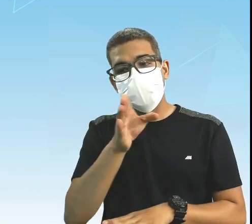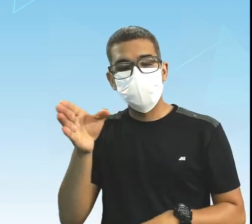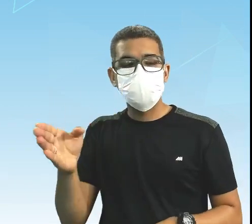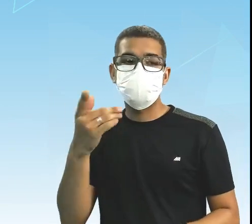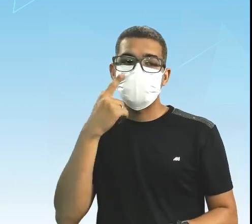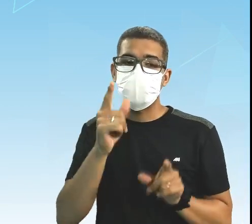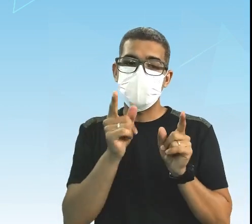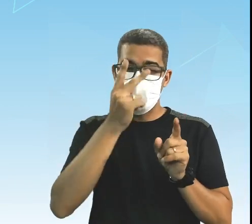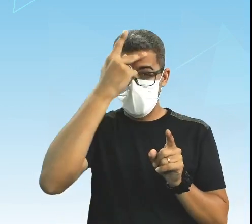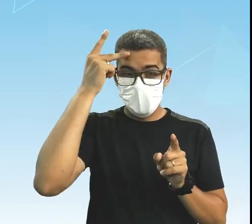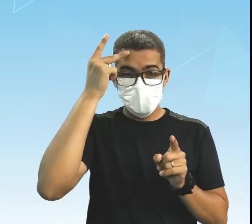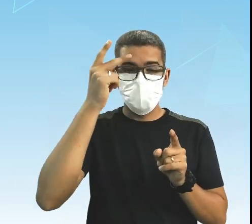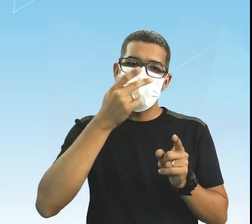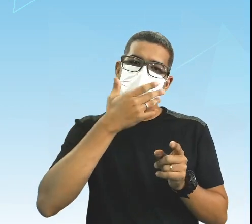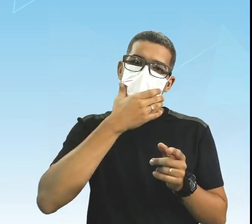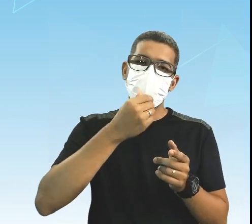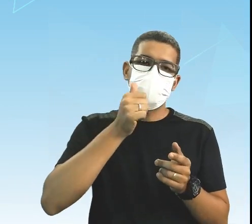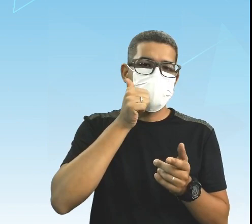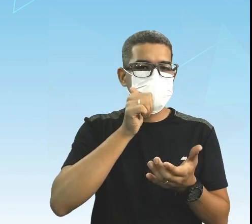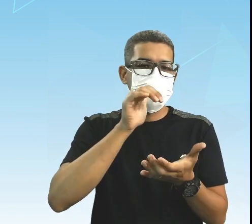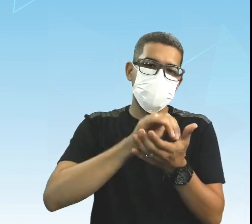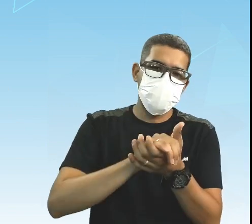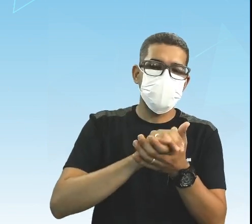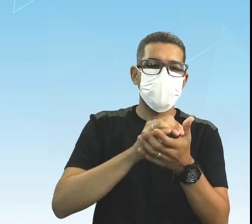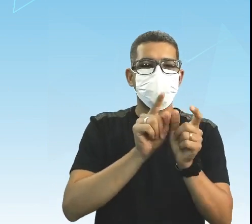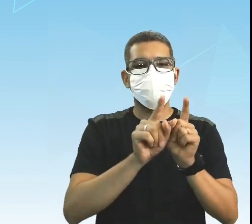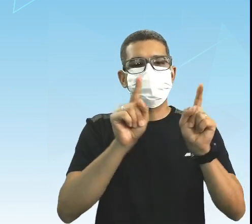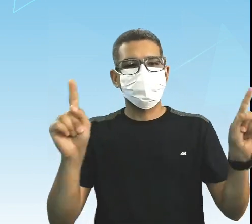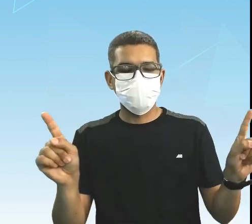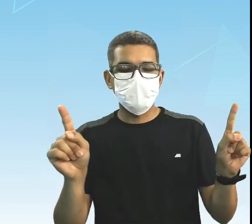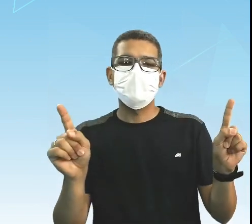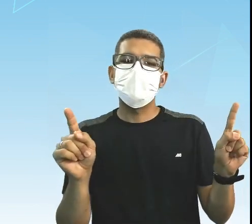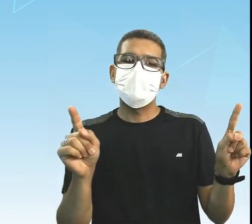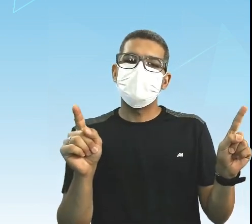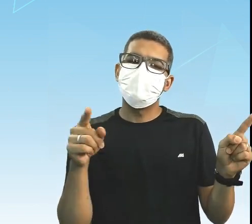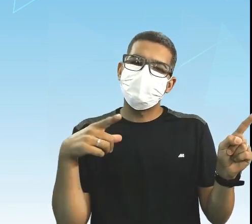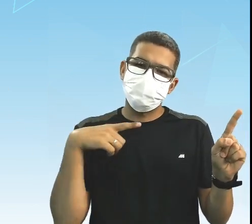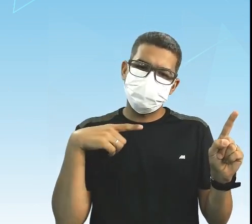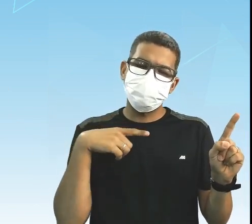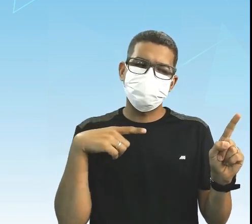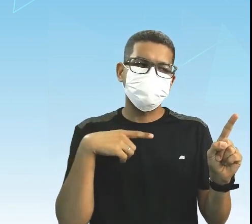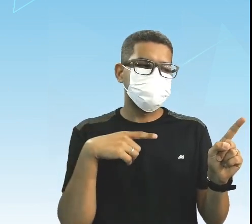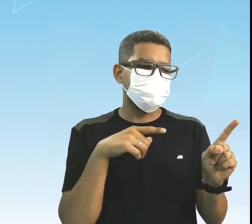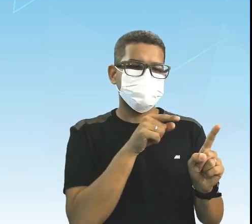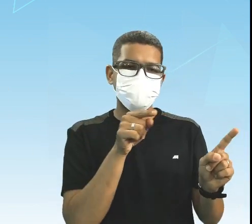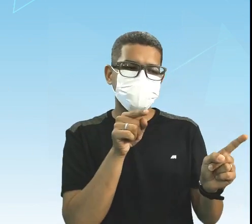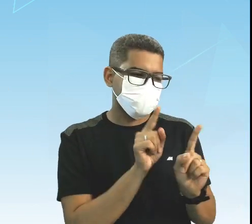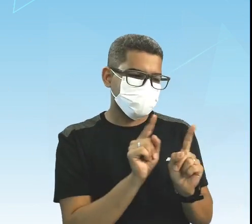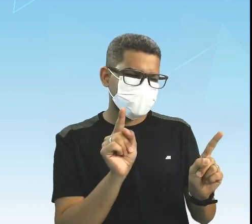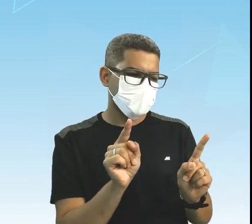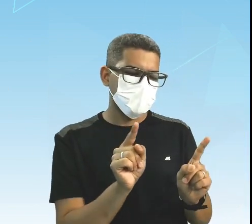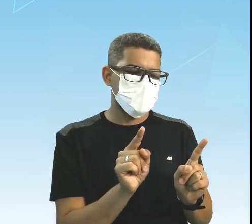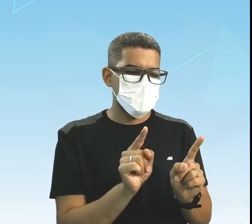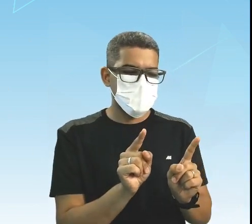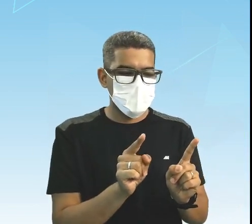vai ter o menino, a criança, ter a sua pensão alimentícia. Certo, meus amores?